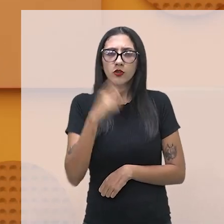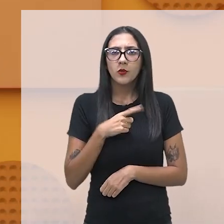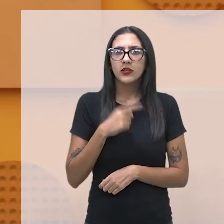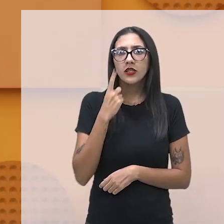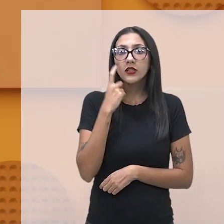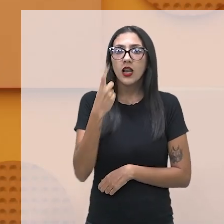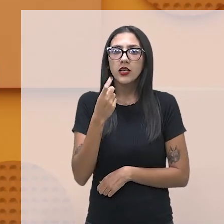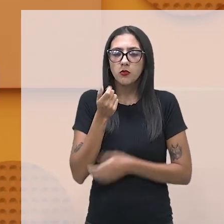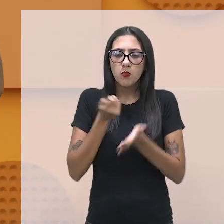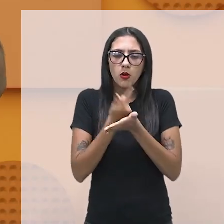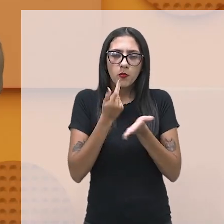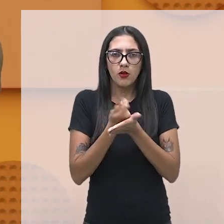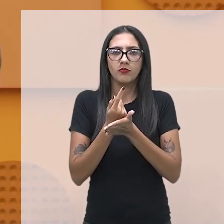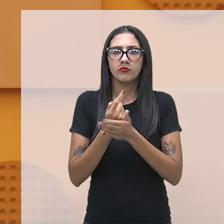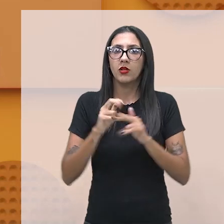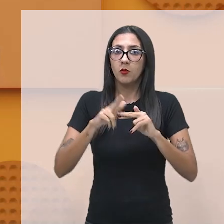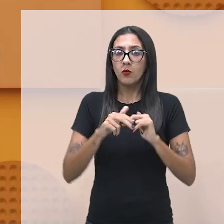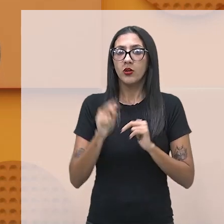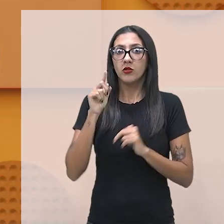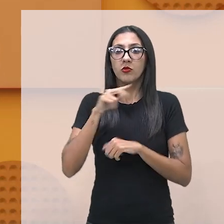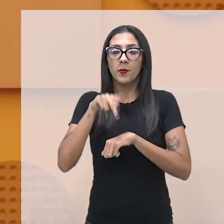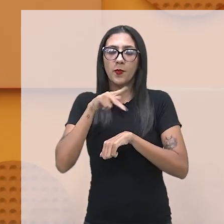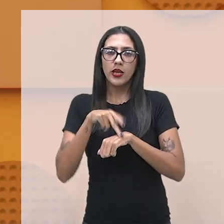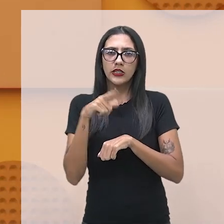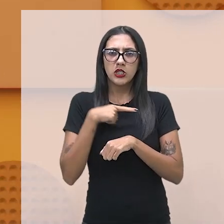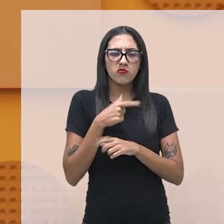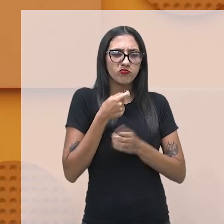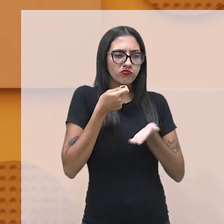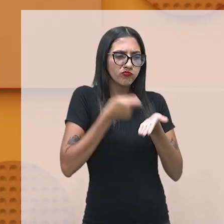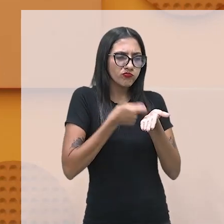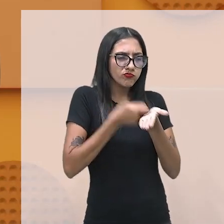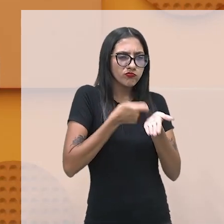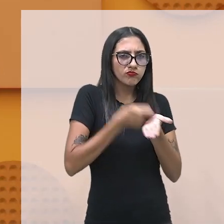ela pressionava para que os países ali da chamada